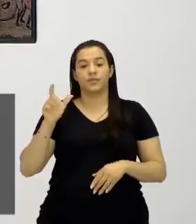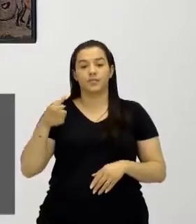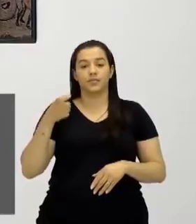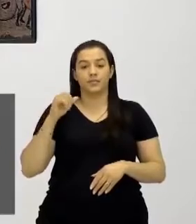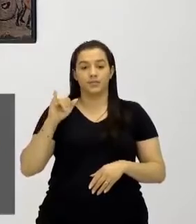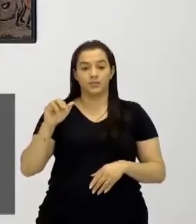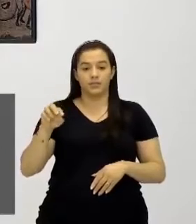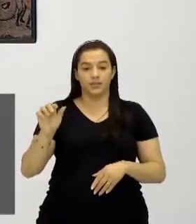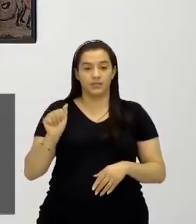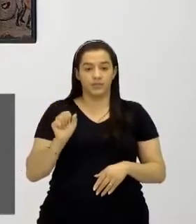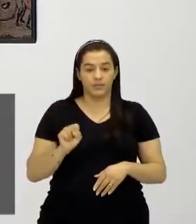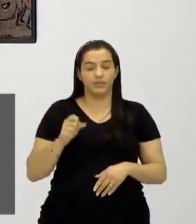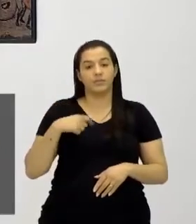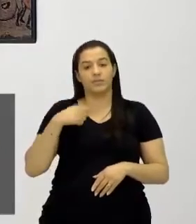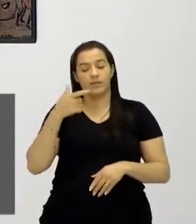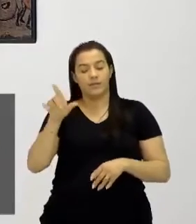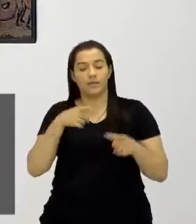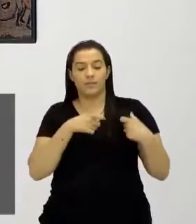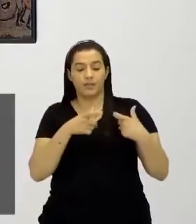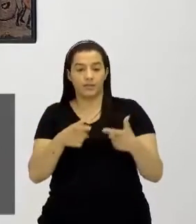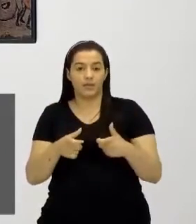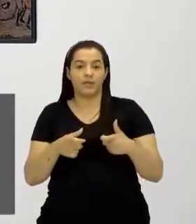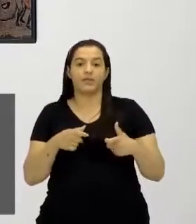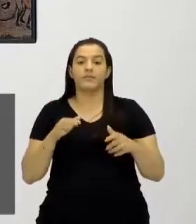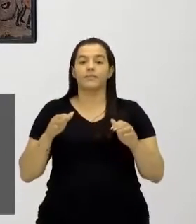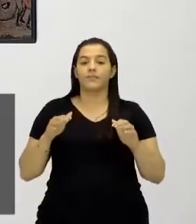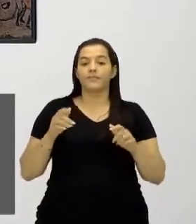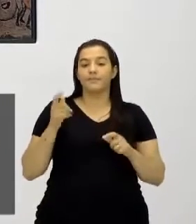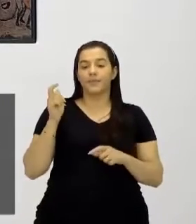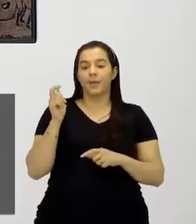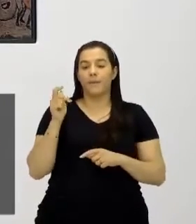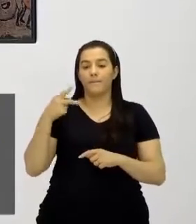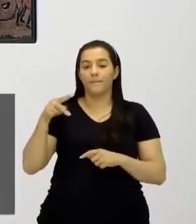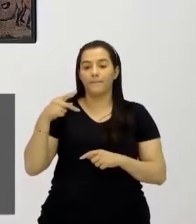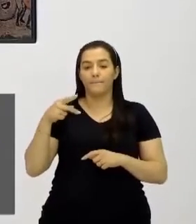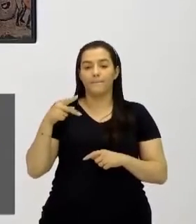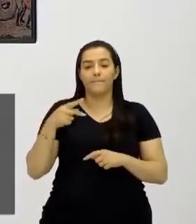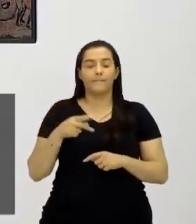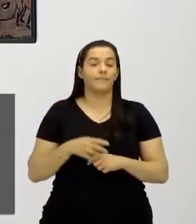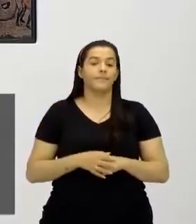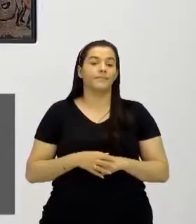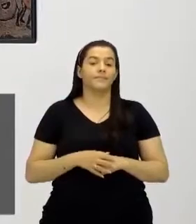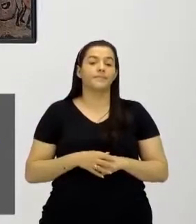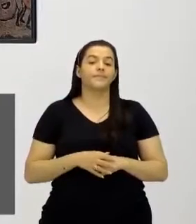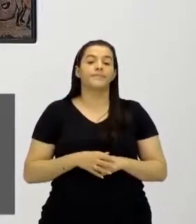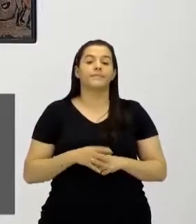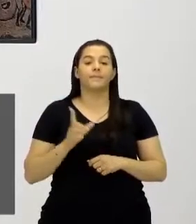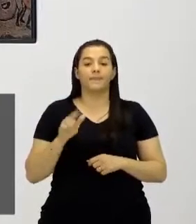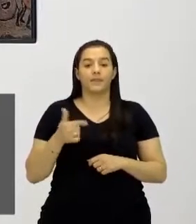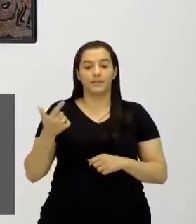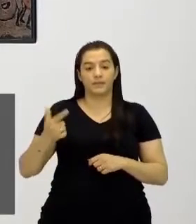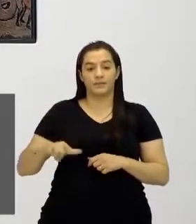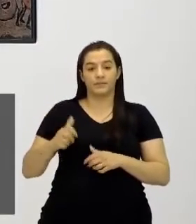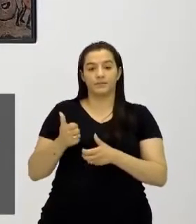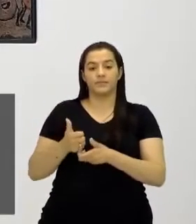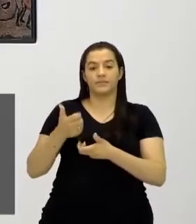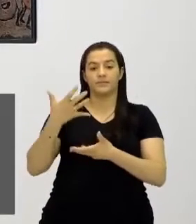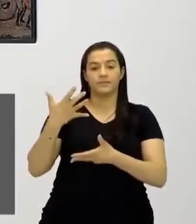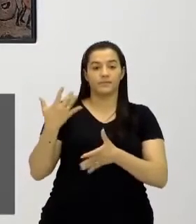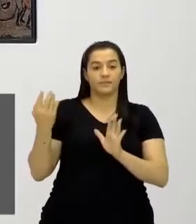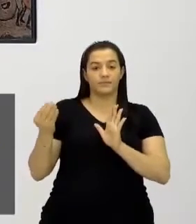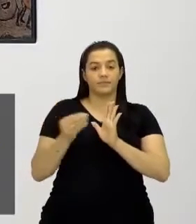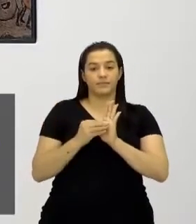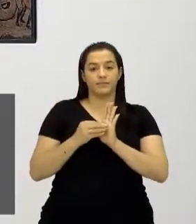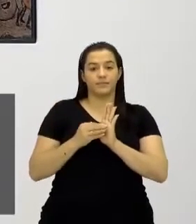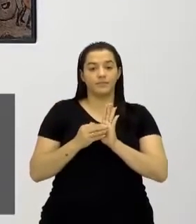Guerra do Paraguai, que a gente vai falar em próximas aulas. Então, é Duque de Caxias que vai acabar com esse movimento. Tem mais alguma